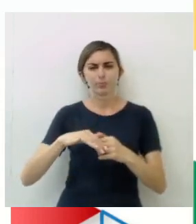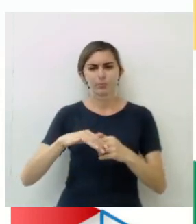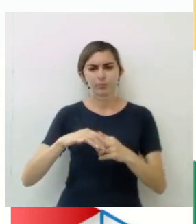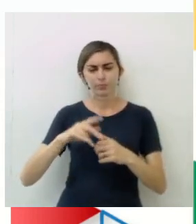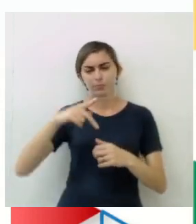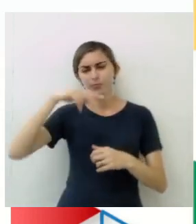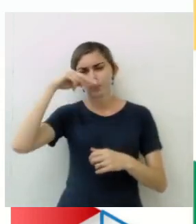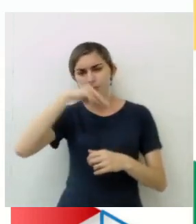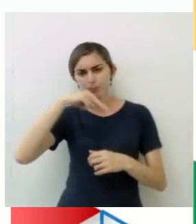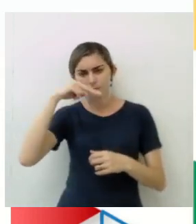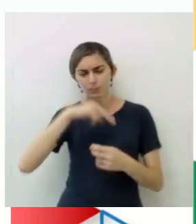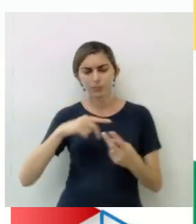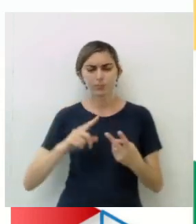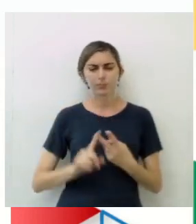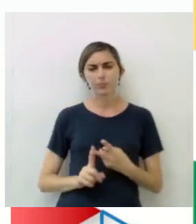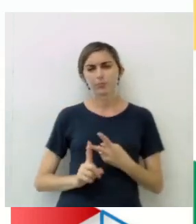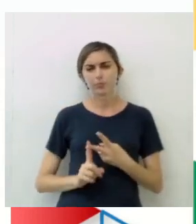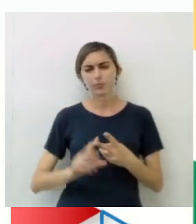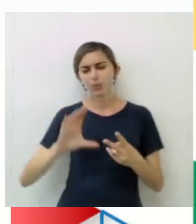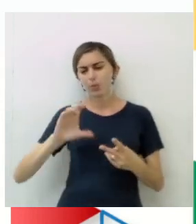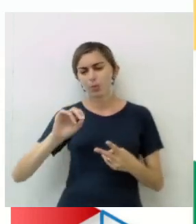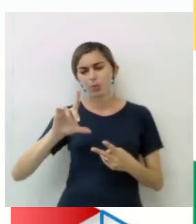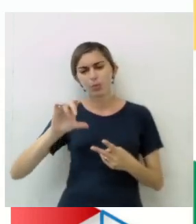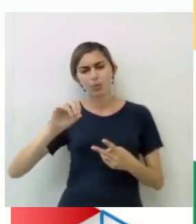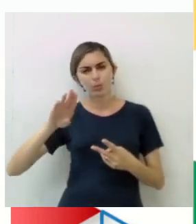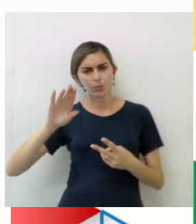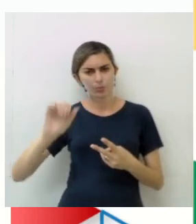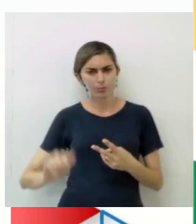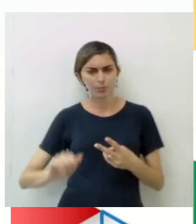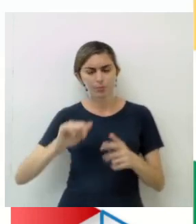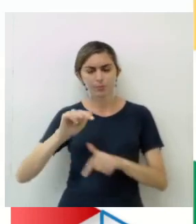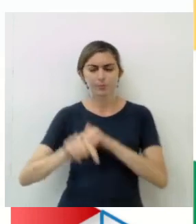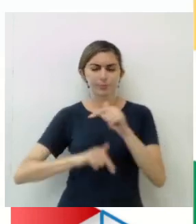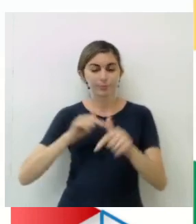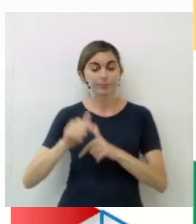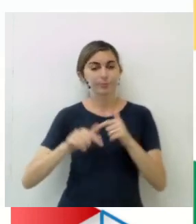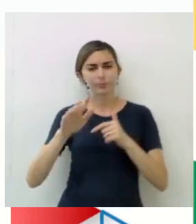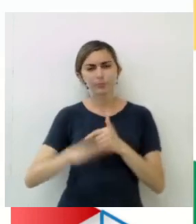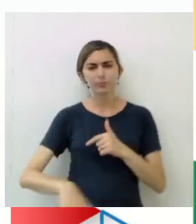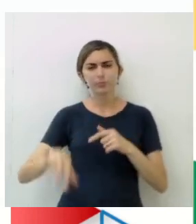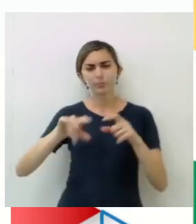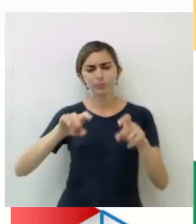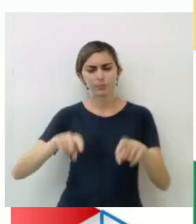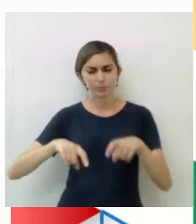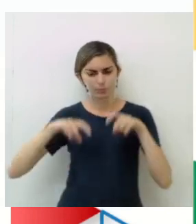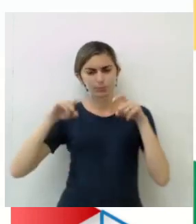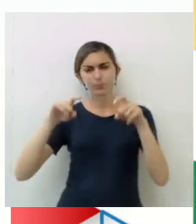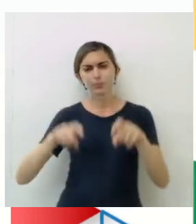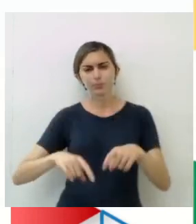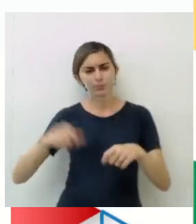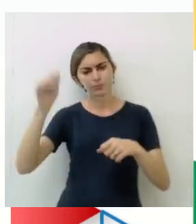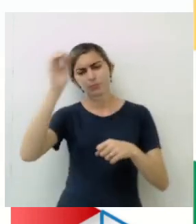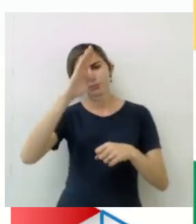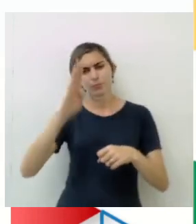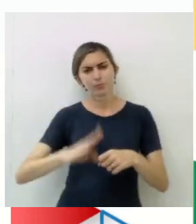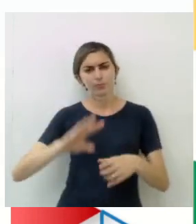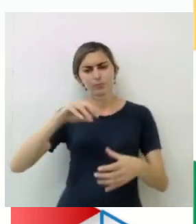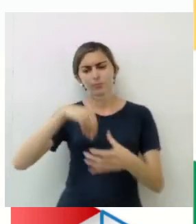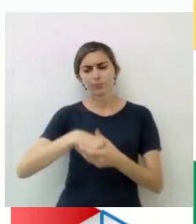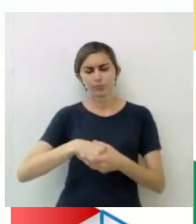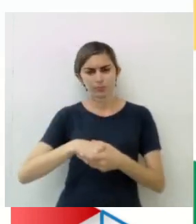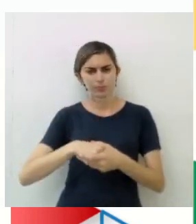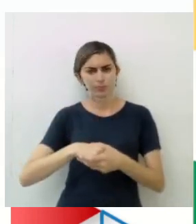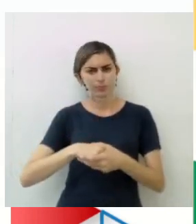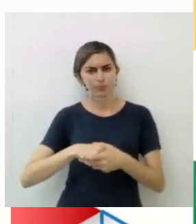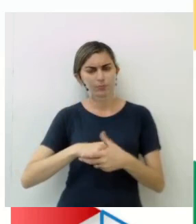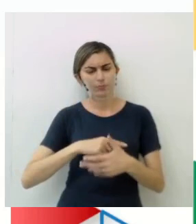do Peru, como é o caso da Colômbia, que trabalha muito com essa questão da agricultura. O Brasil eu também enquadro